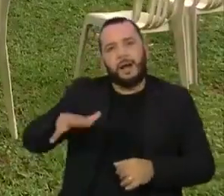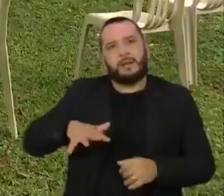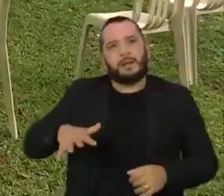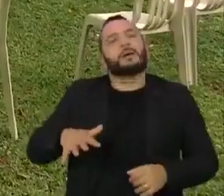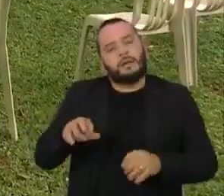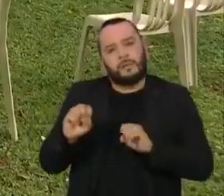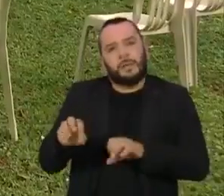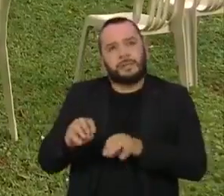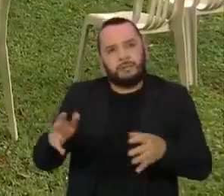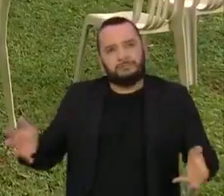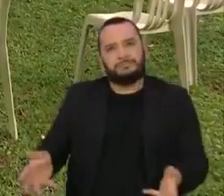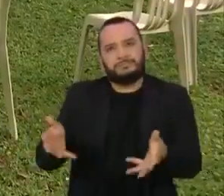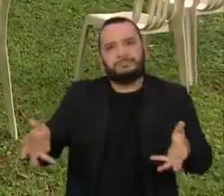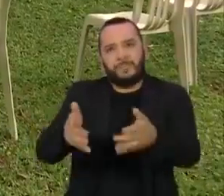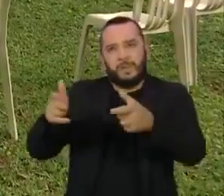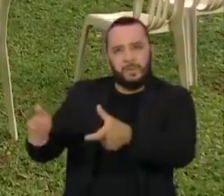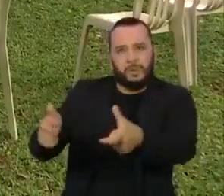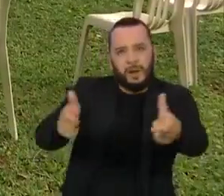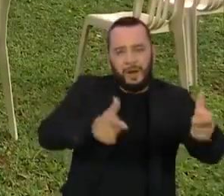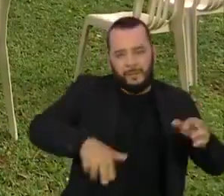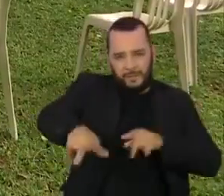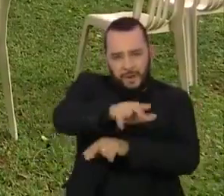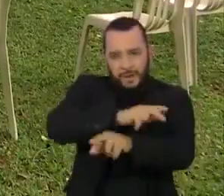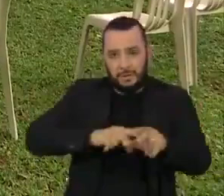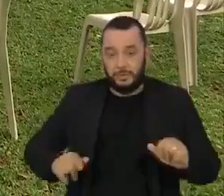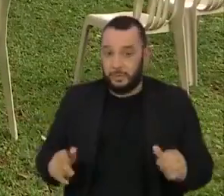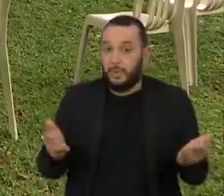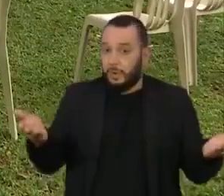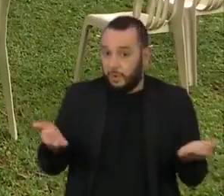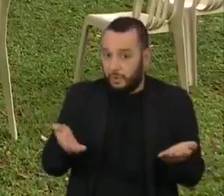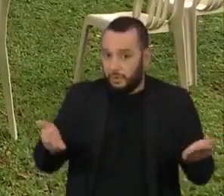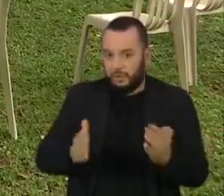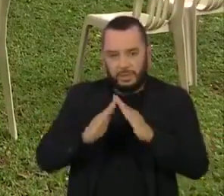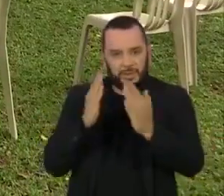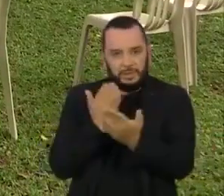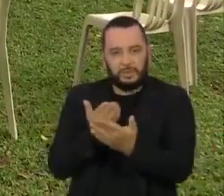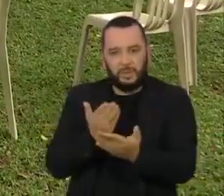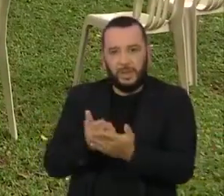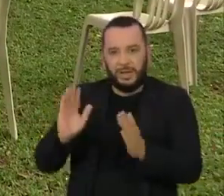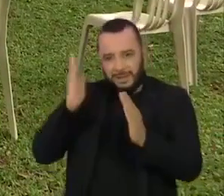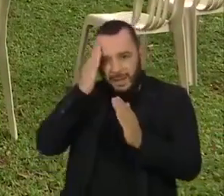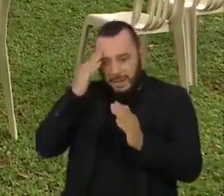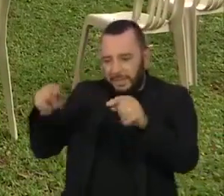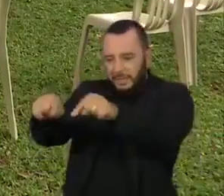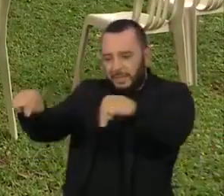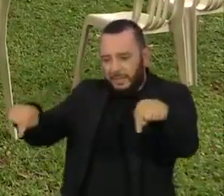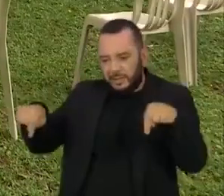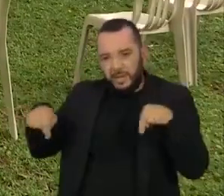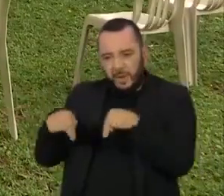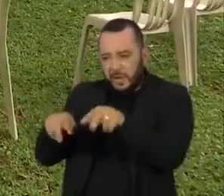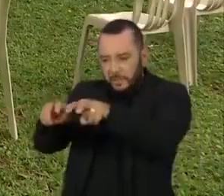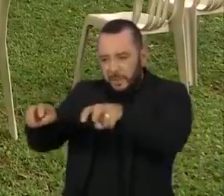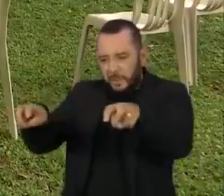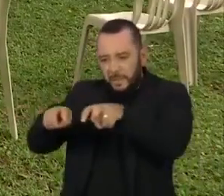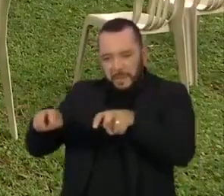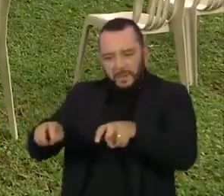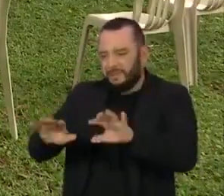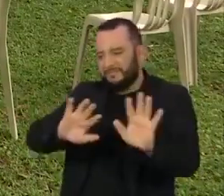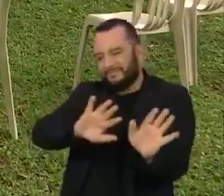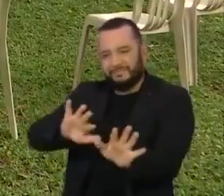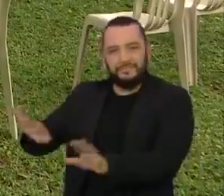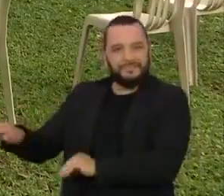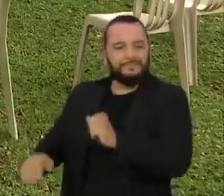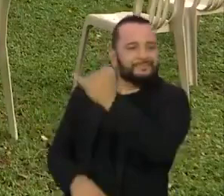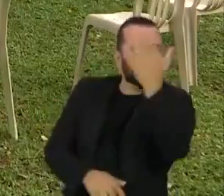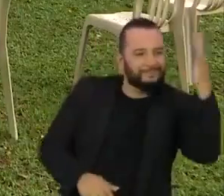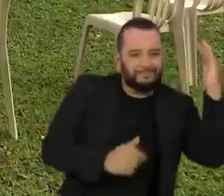Hoje, quando uma escola rompe aquele formato tradicional da sala de aula e coloca os alunos numa roda para discutir